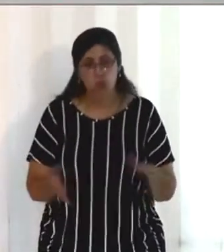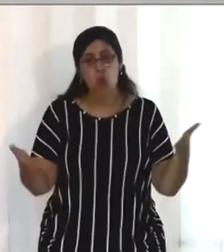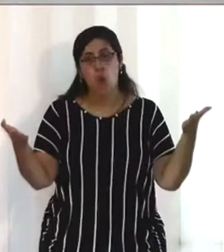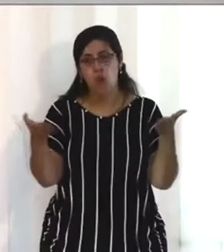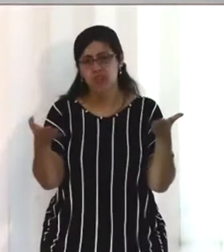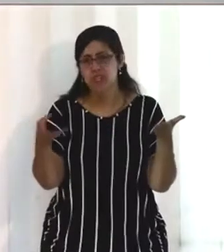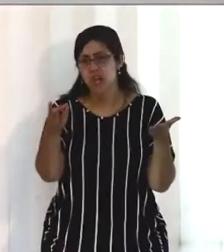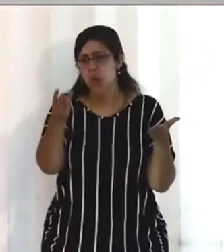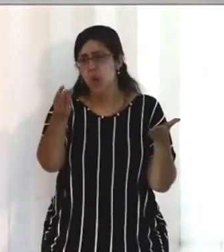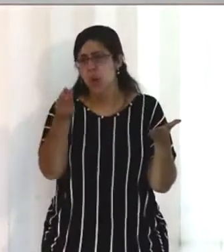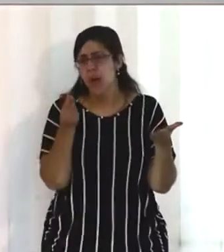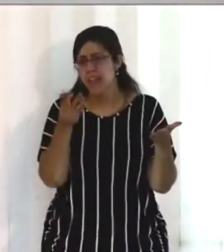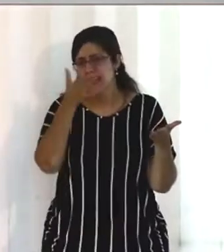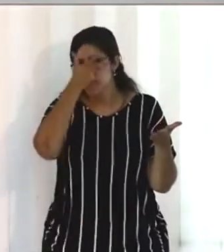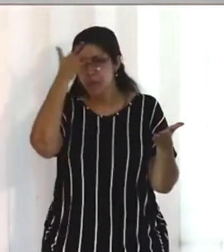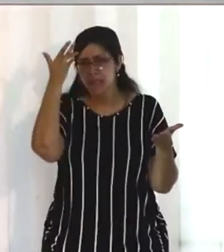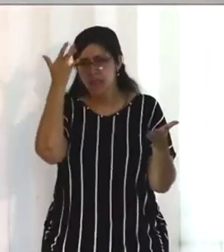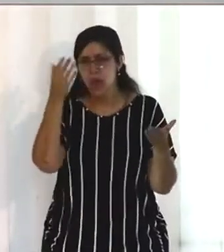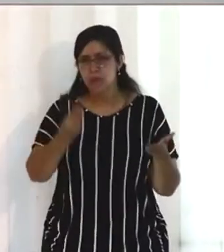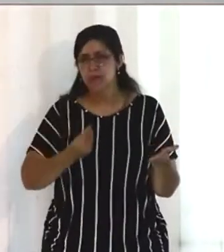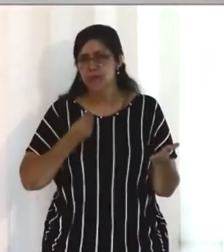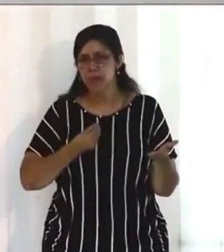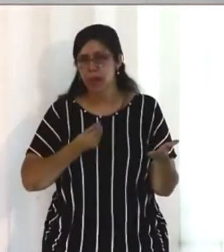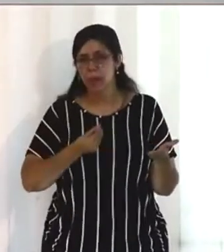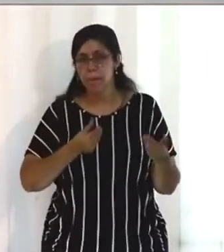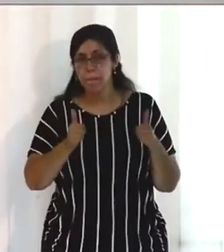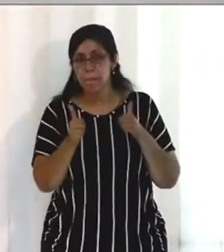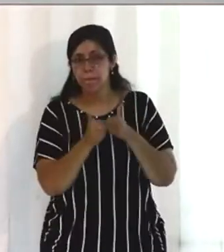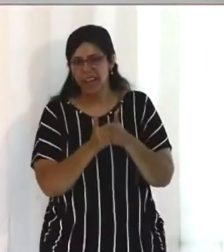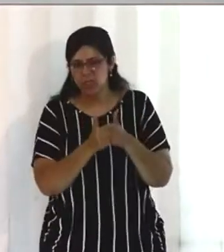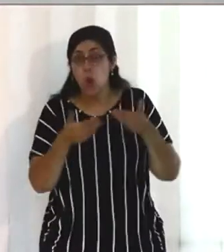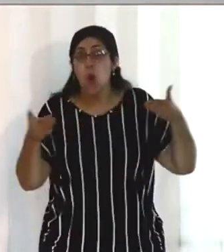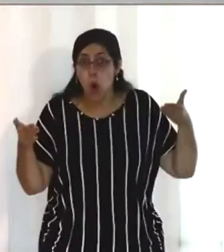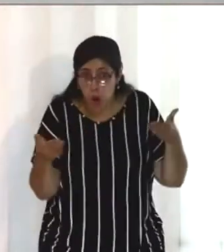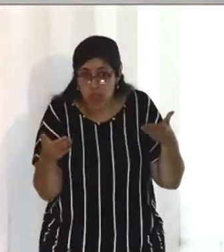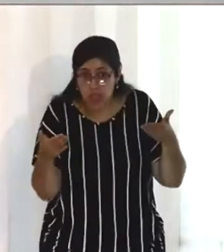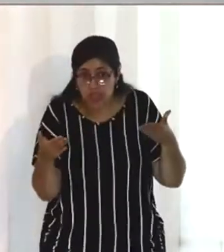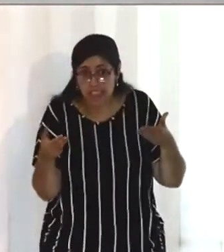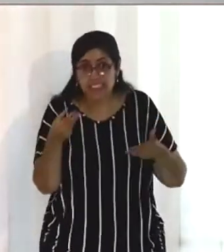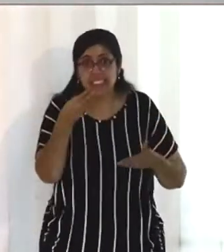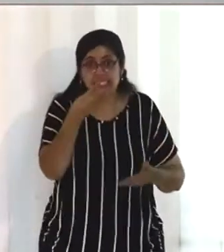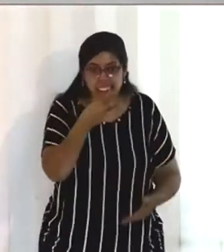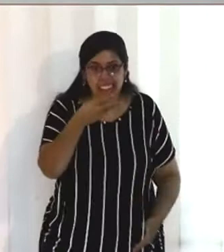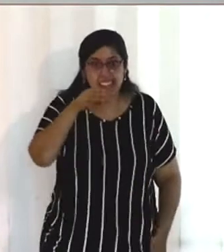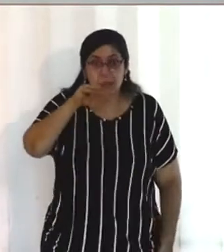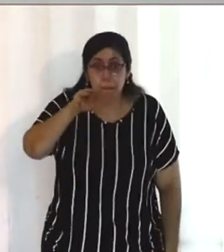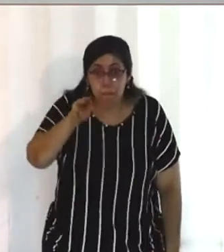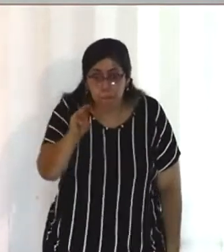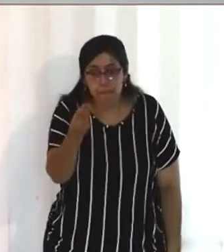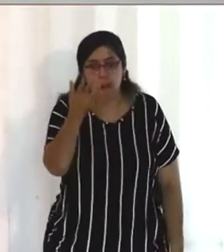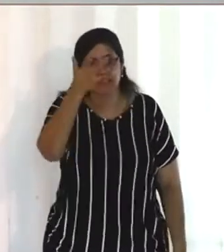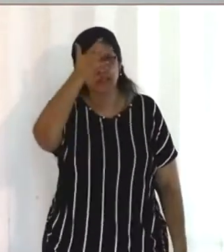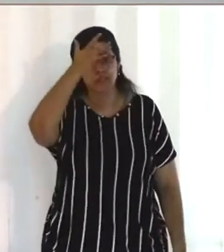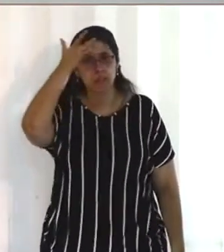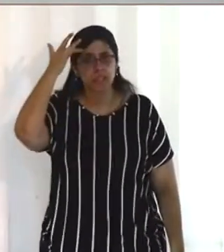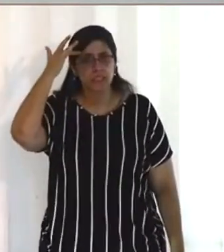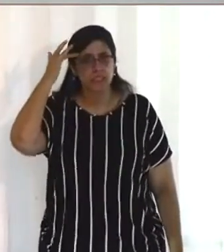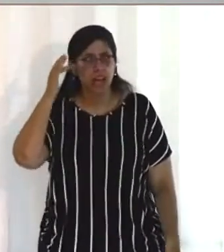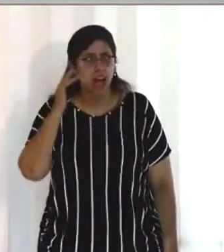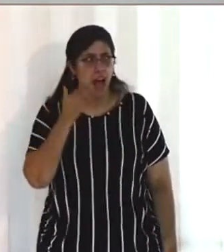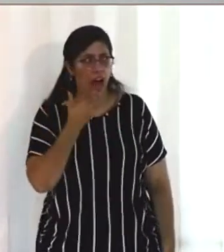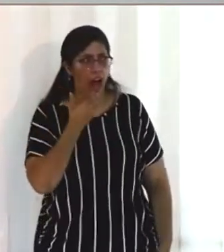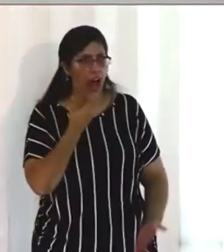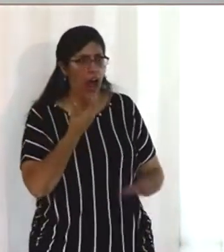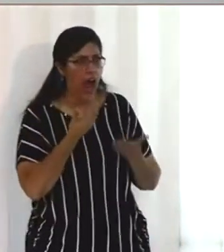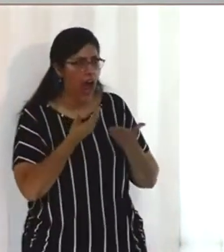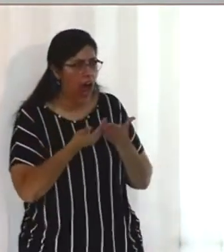hoje? 3 milhões de pessoas. Tem um lugar que nós poderíamos dizer um lugar inseguro